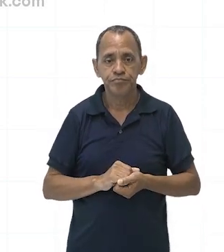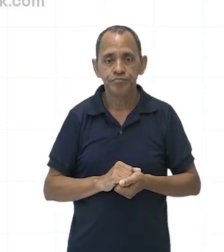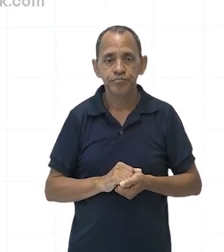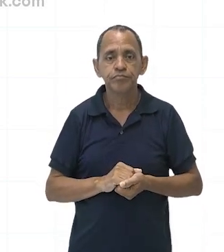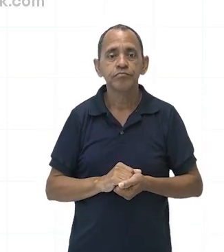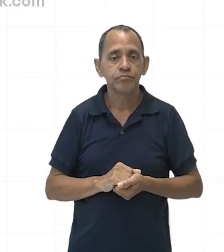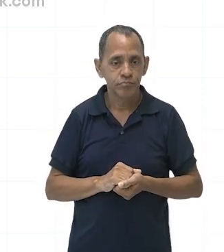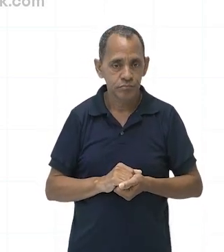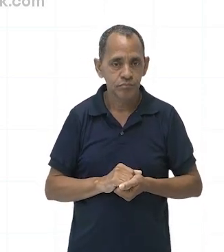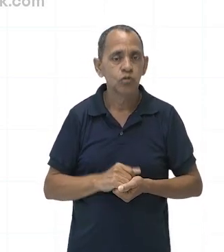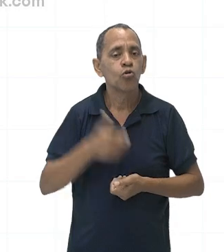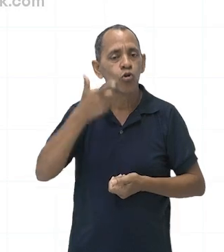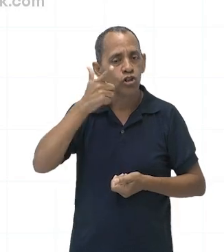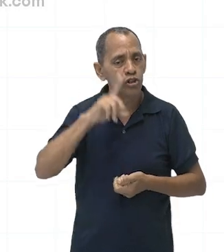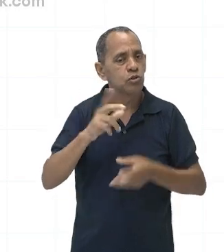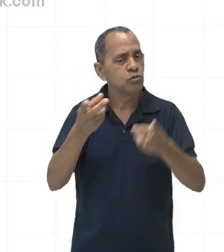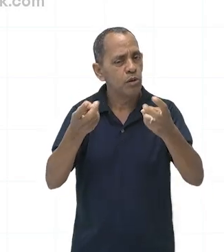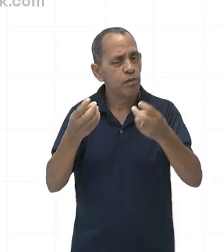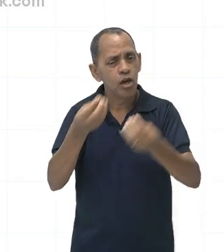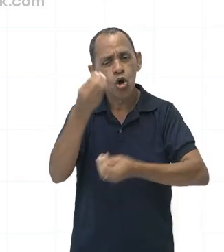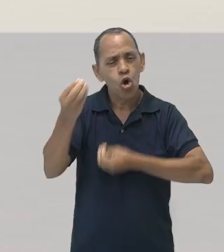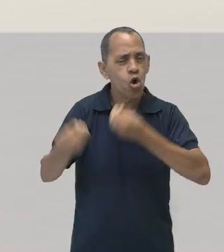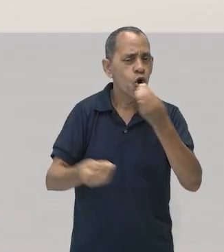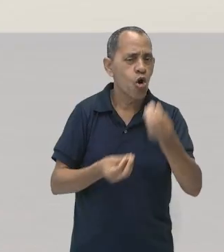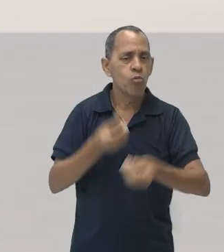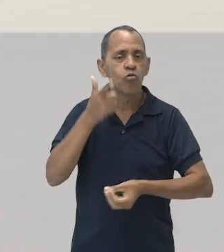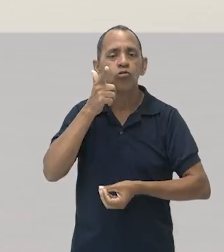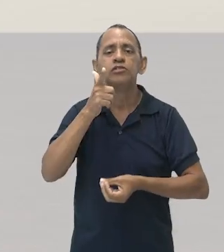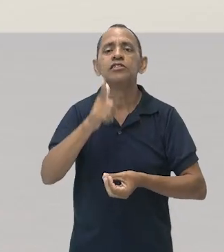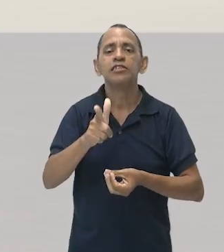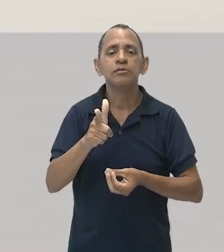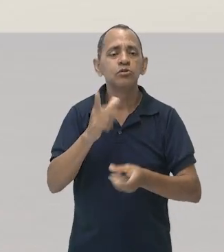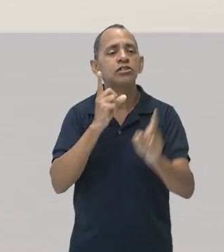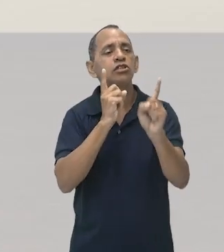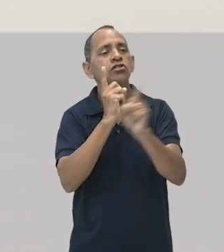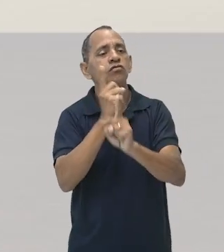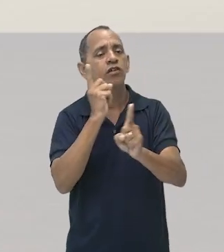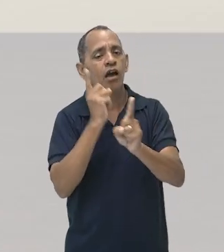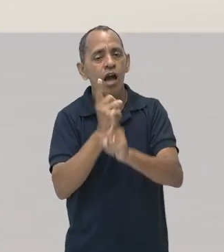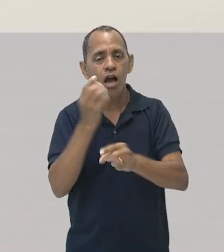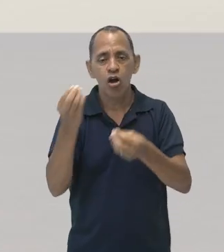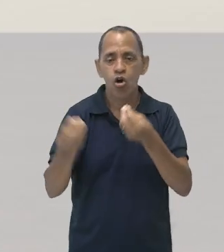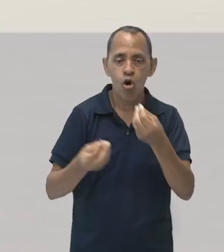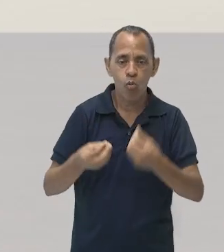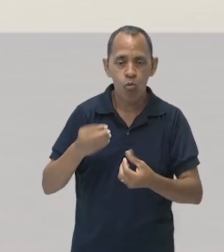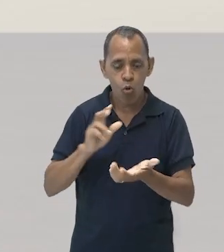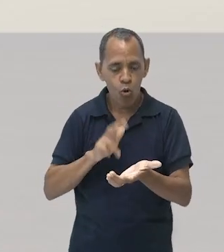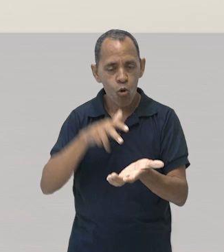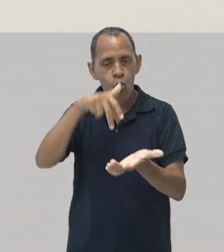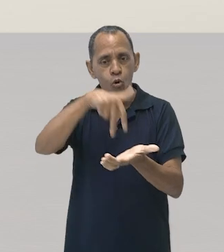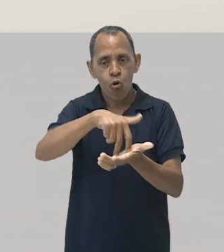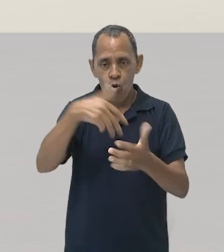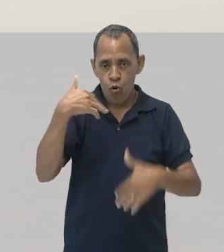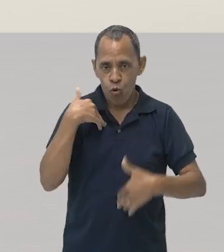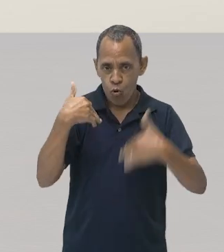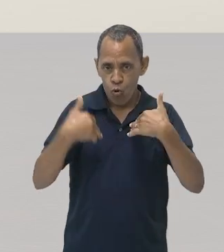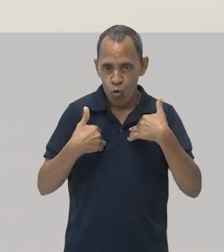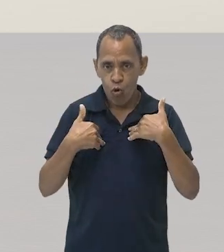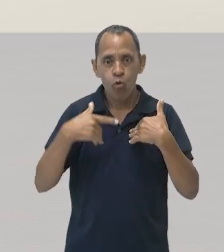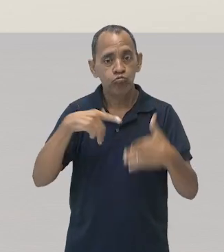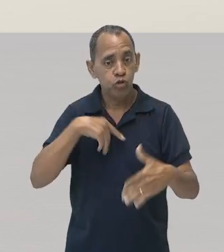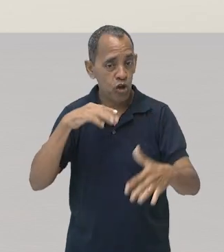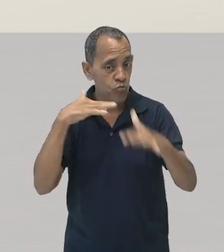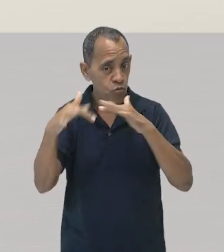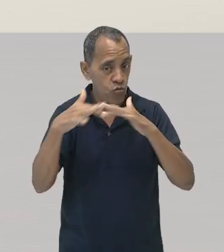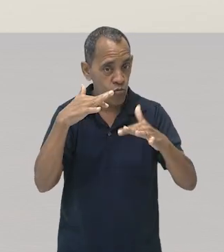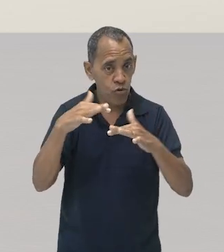essa noção de espaço de posicionar o nosso corpo em certo movimento, no outro movimento,